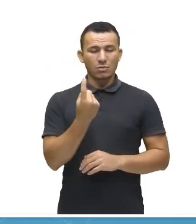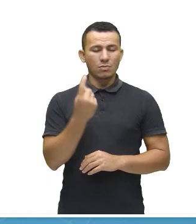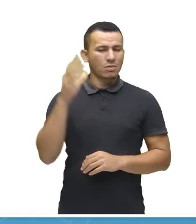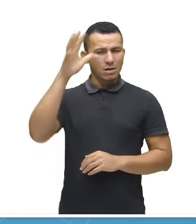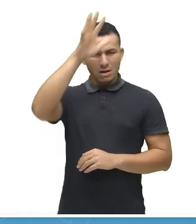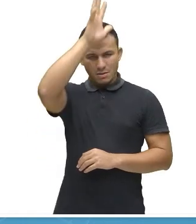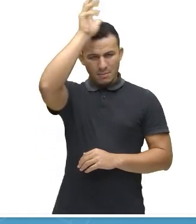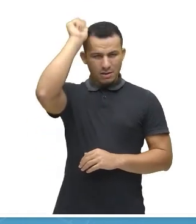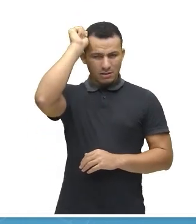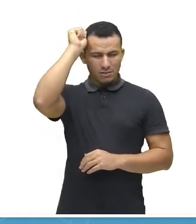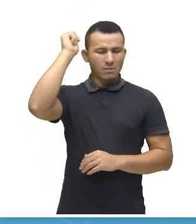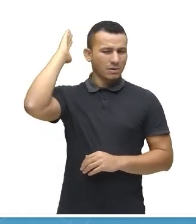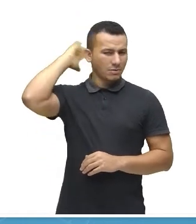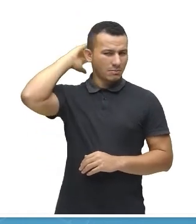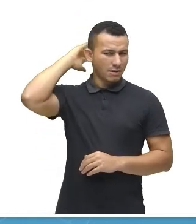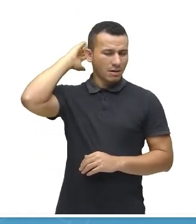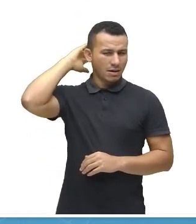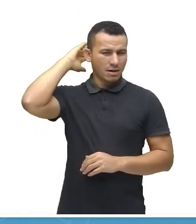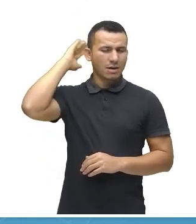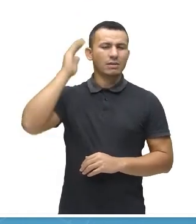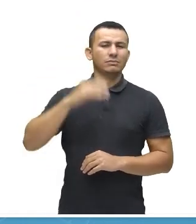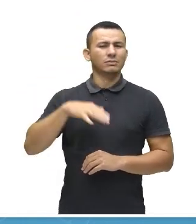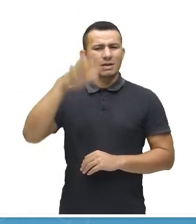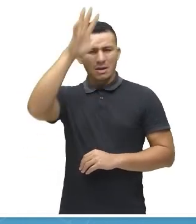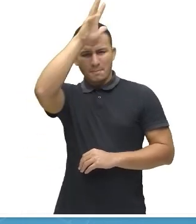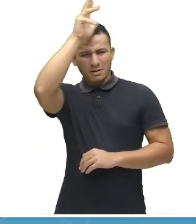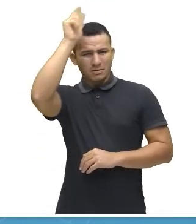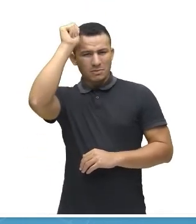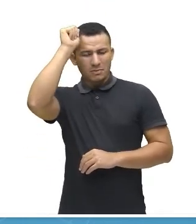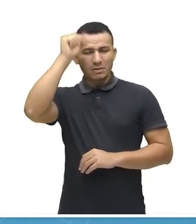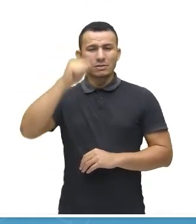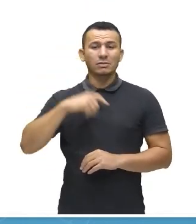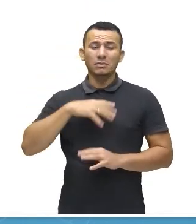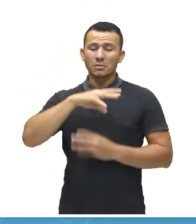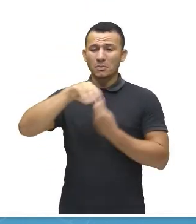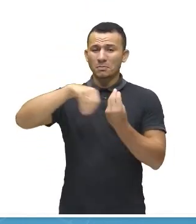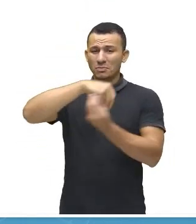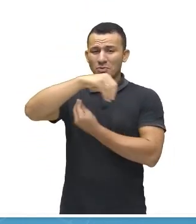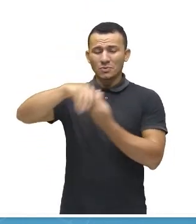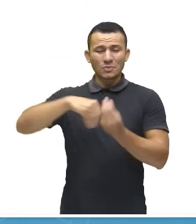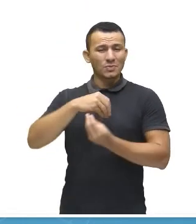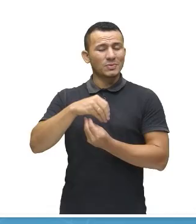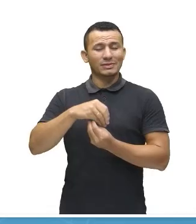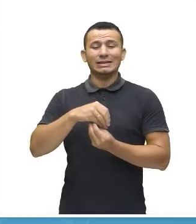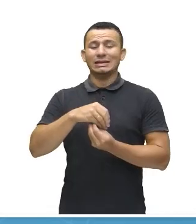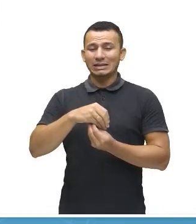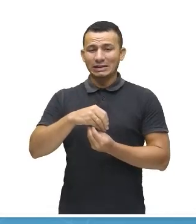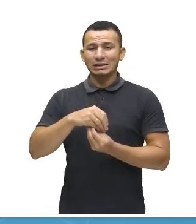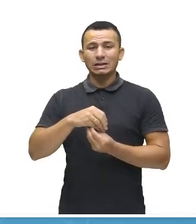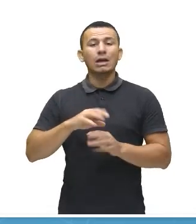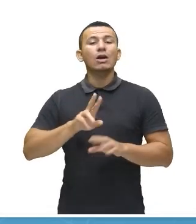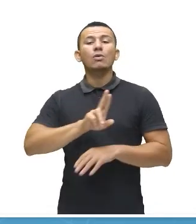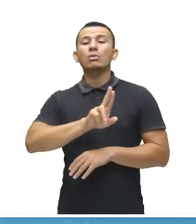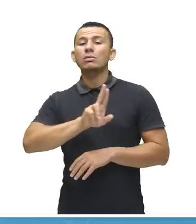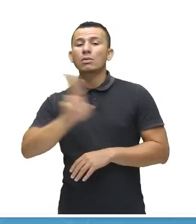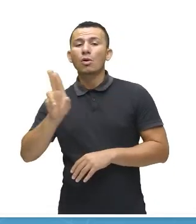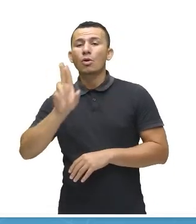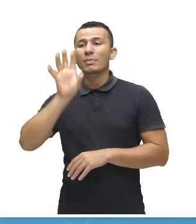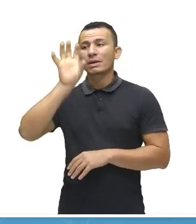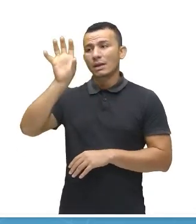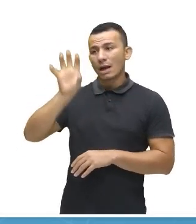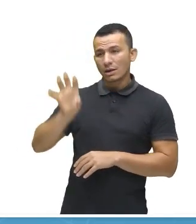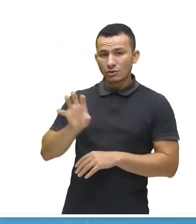Grosso, Goiás, São Paulo. Heloíse misturou tudo, né, Heloíse? Tinha que colocar o nome da região e